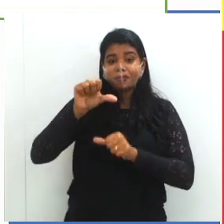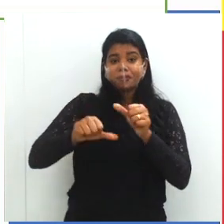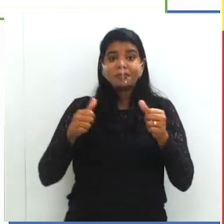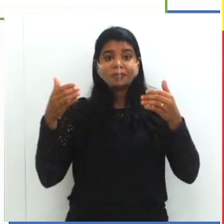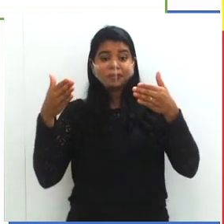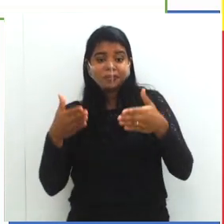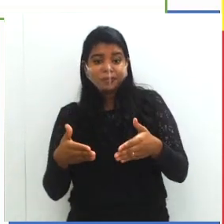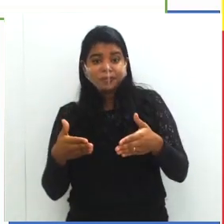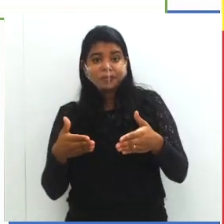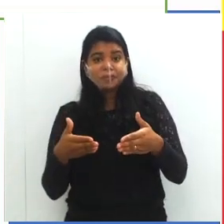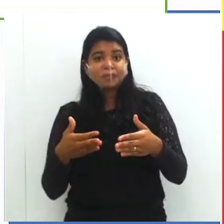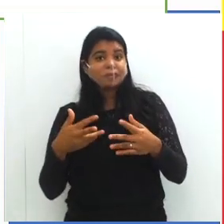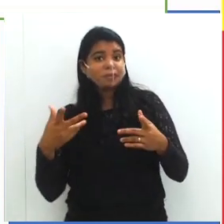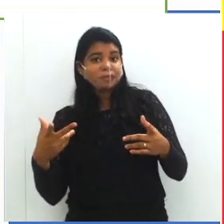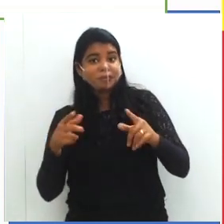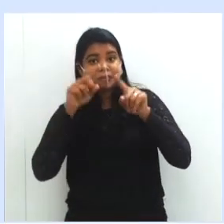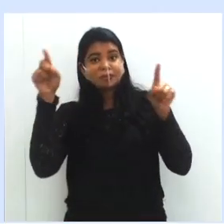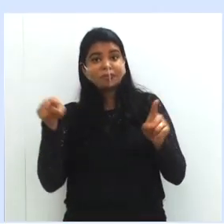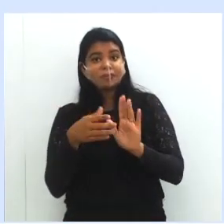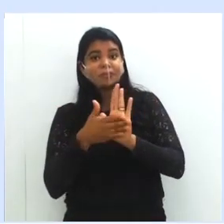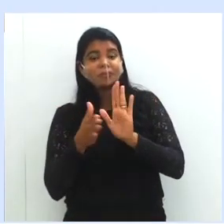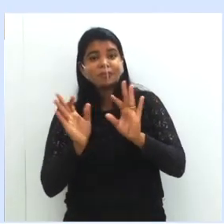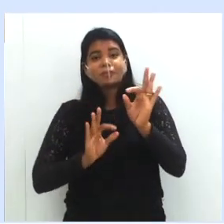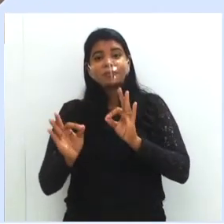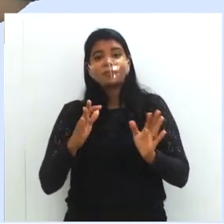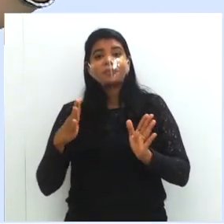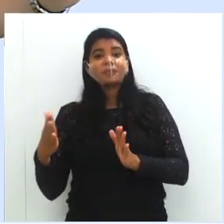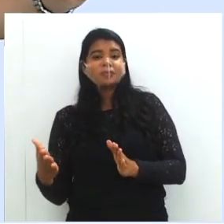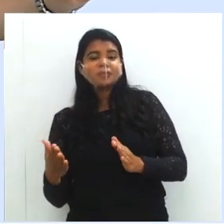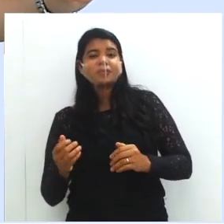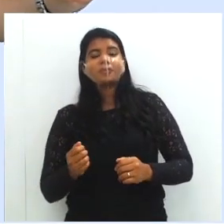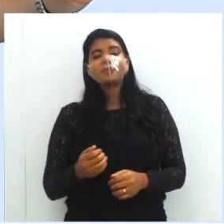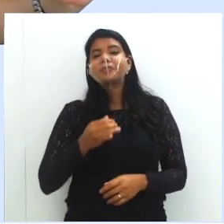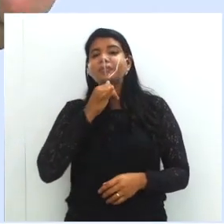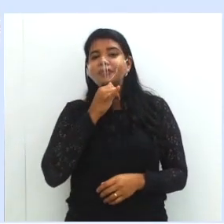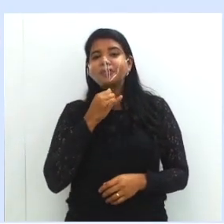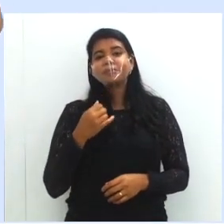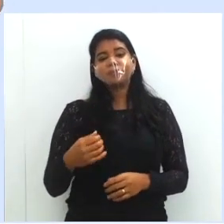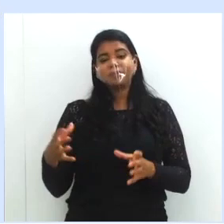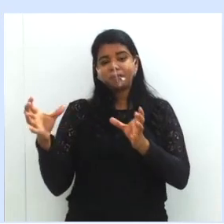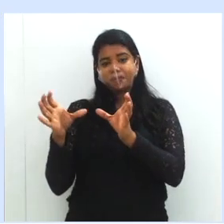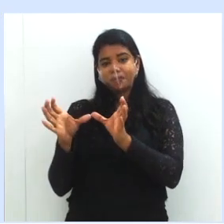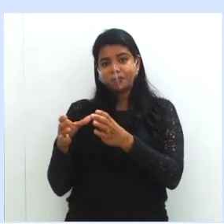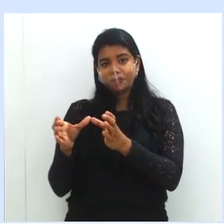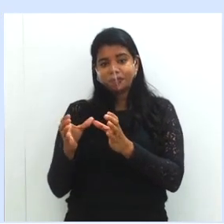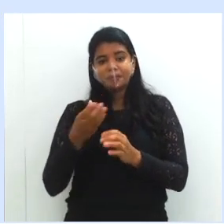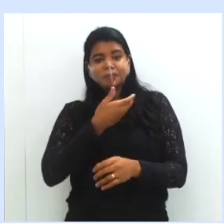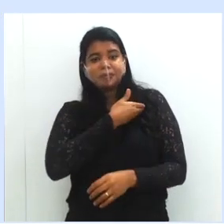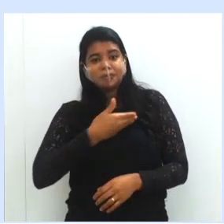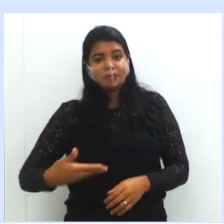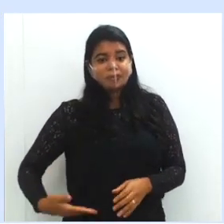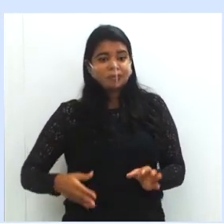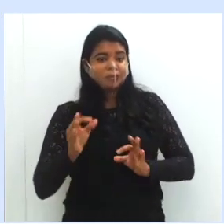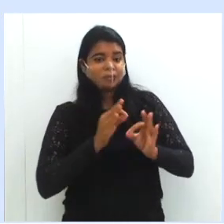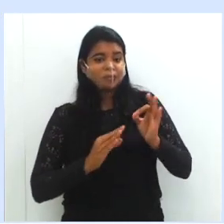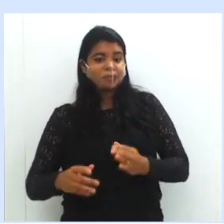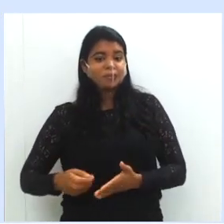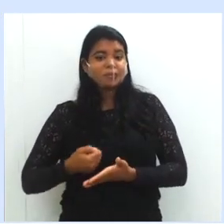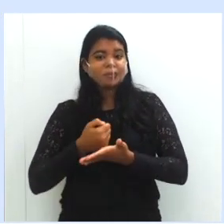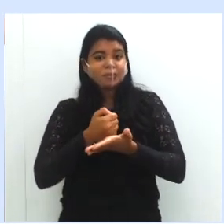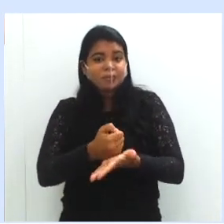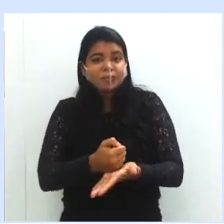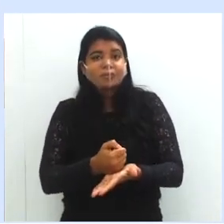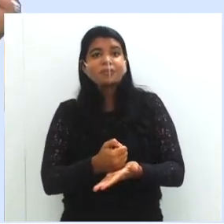foco dos investimentos. Vejam só aqui. Então, há um momento que um governo investe em uma determinada